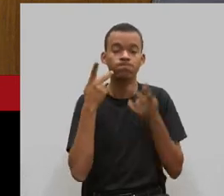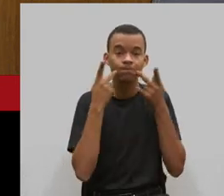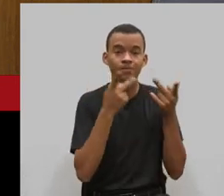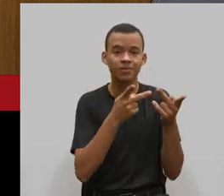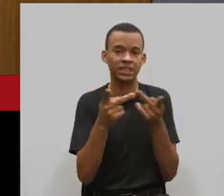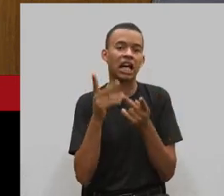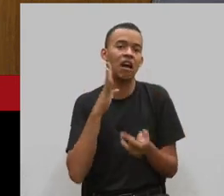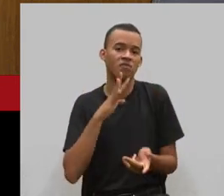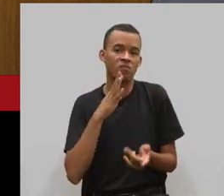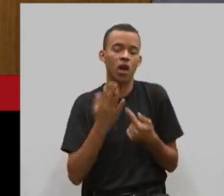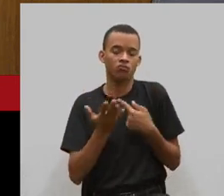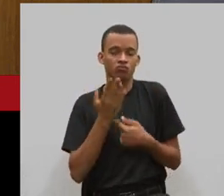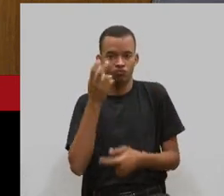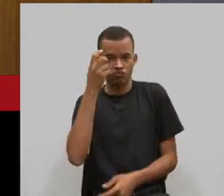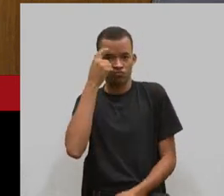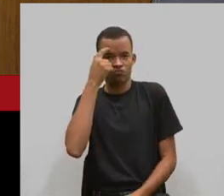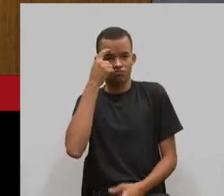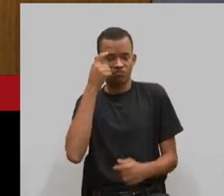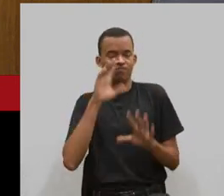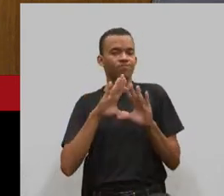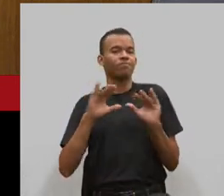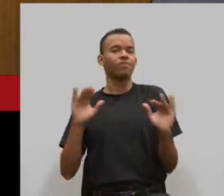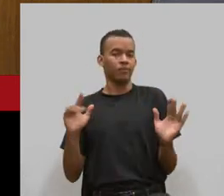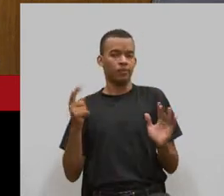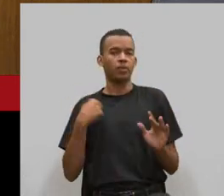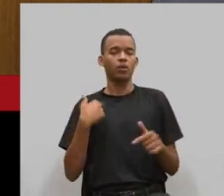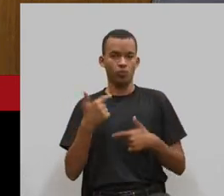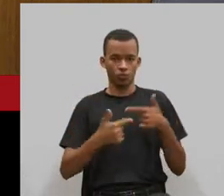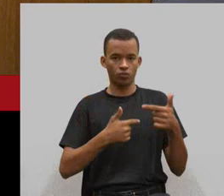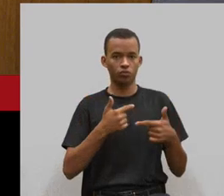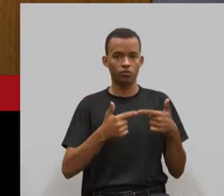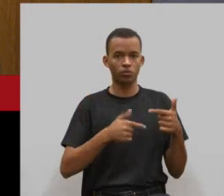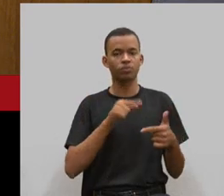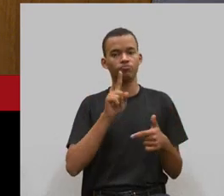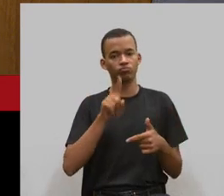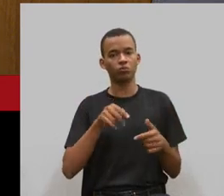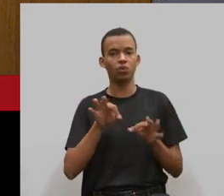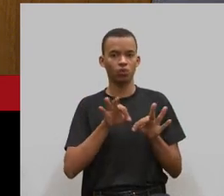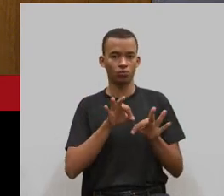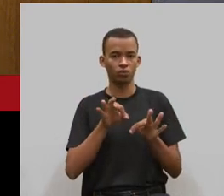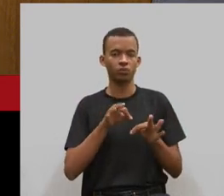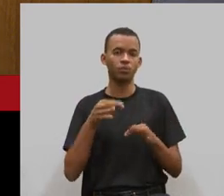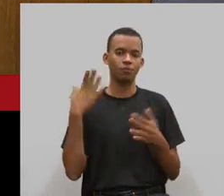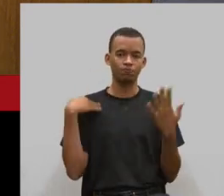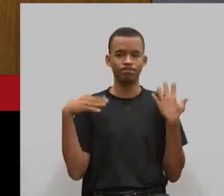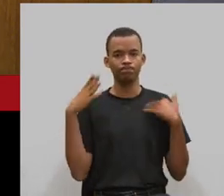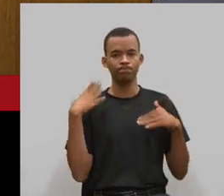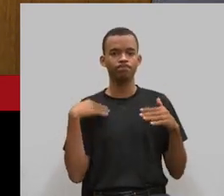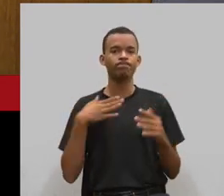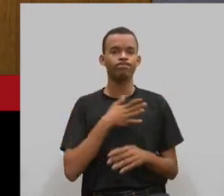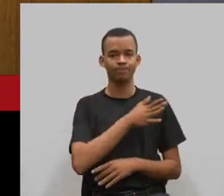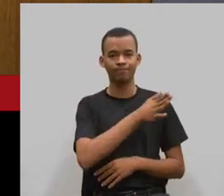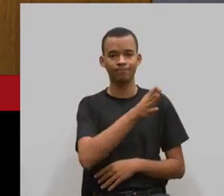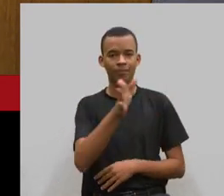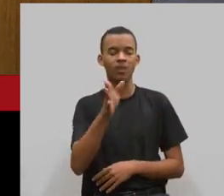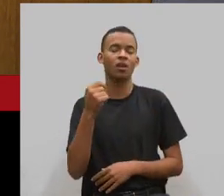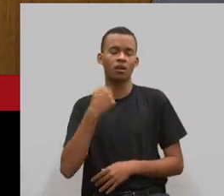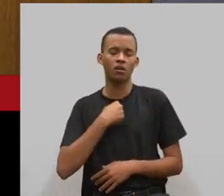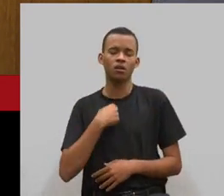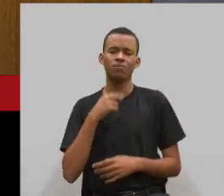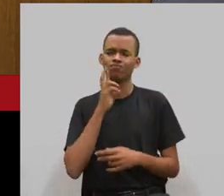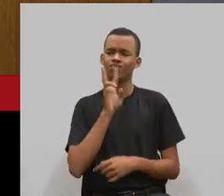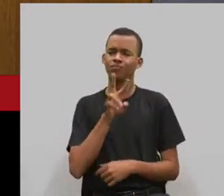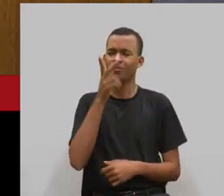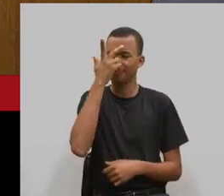Ramo do Turismo que levo as pessoas para fazer essas imersões ter essas experiências eu me sinto muito grato de poder